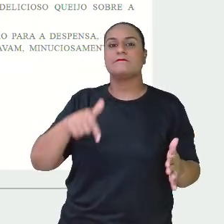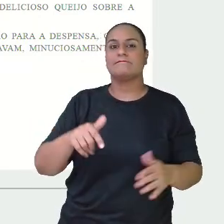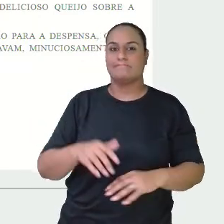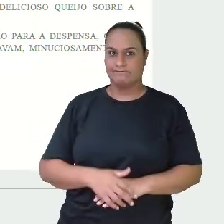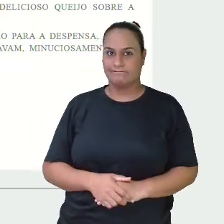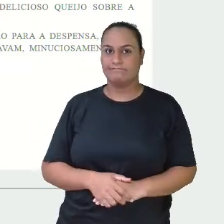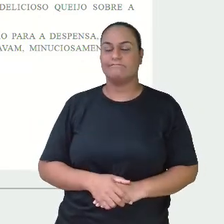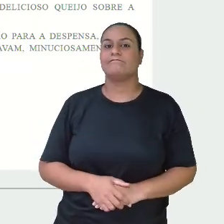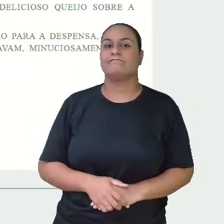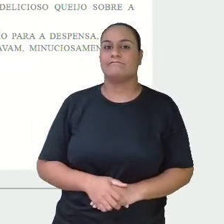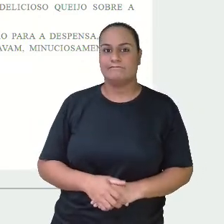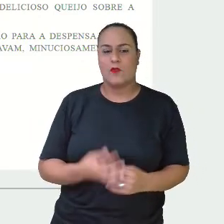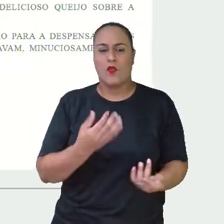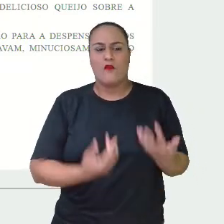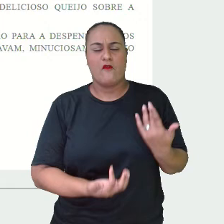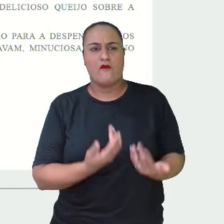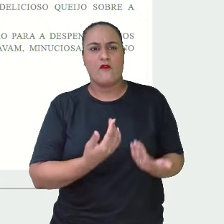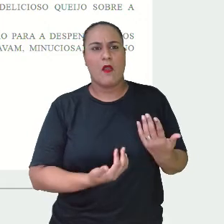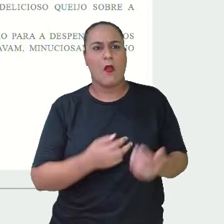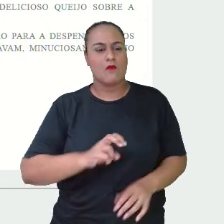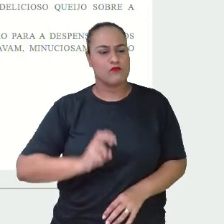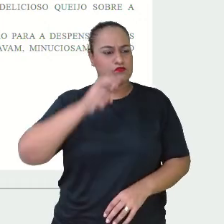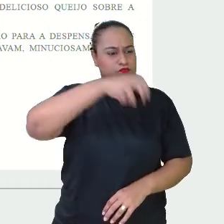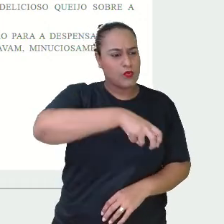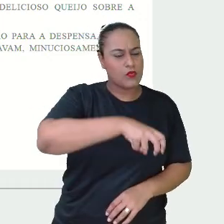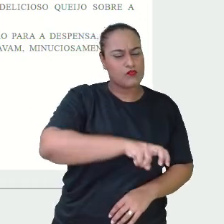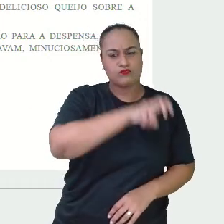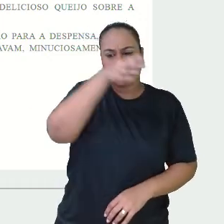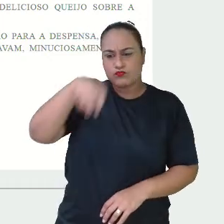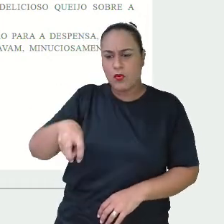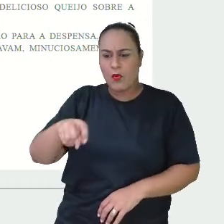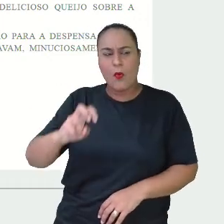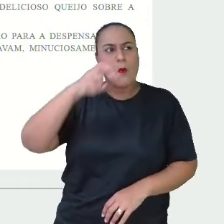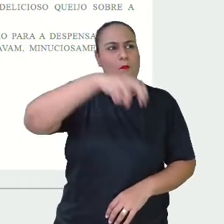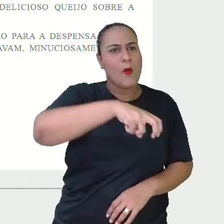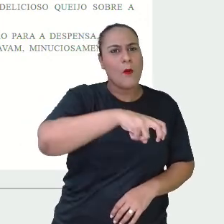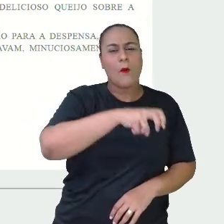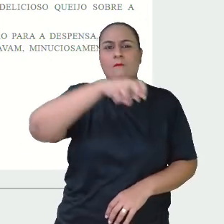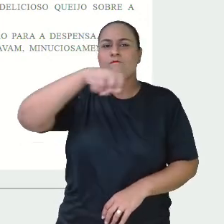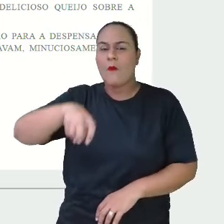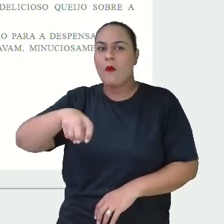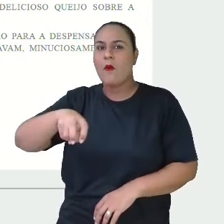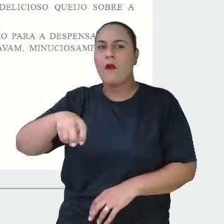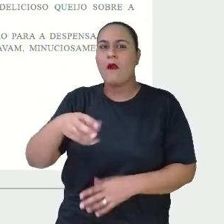pia, do fogão para a despensa, olhos brilhantes como fogo os observavam,